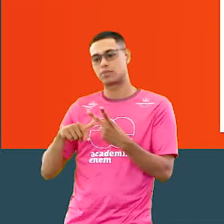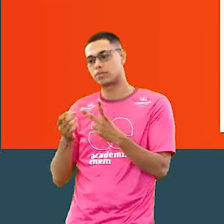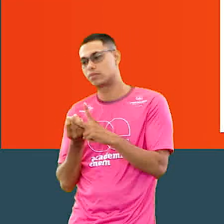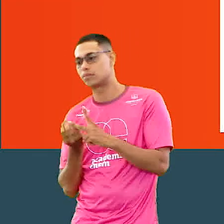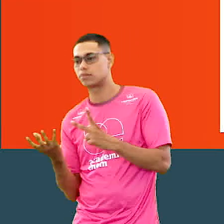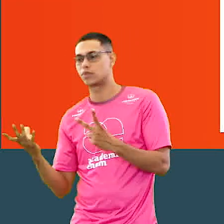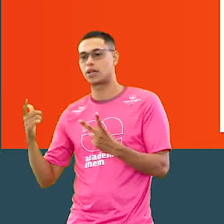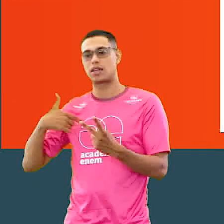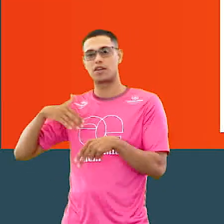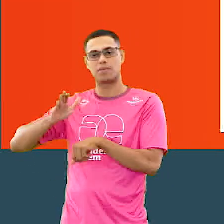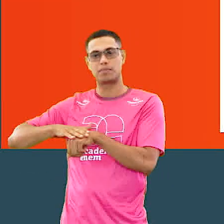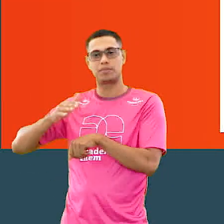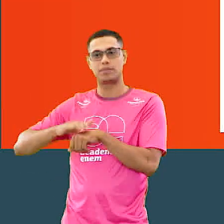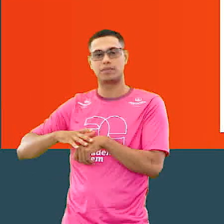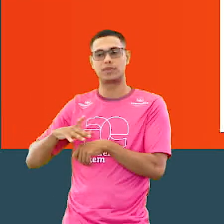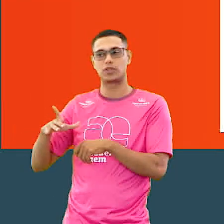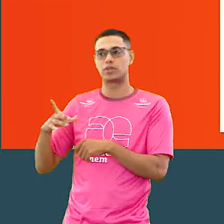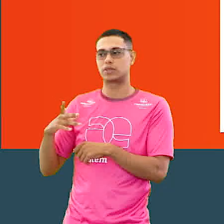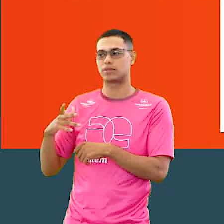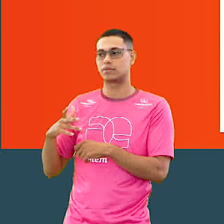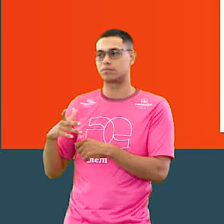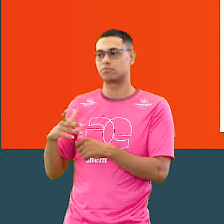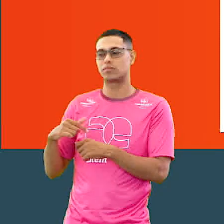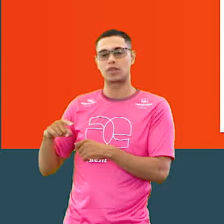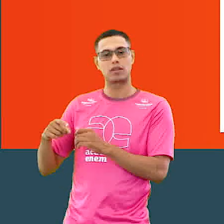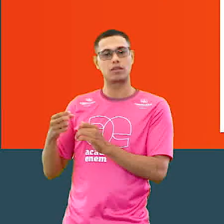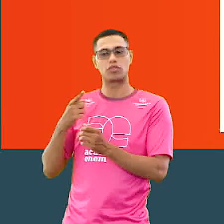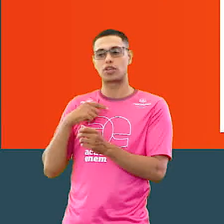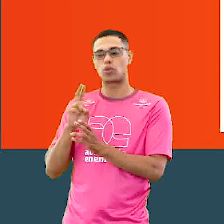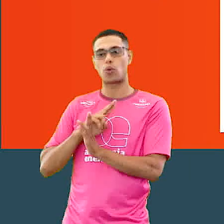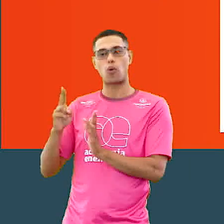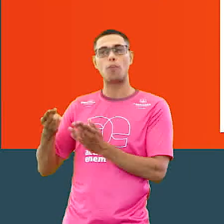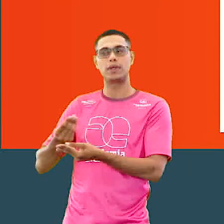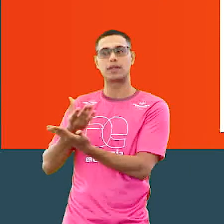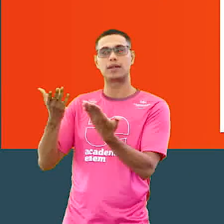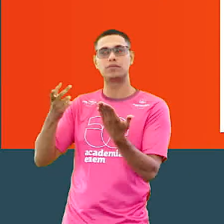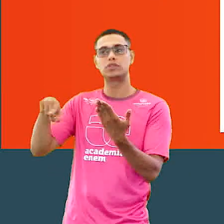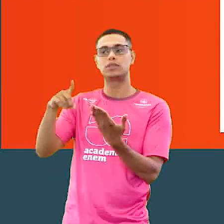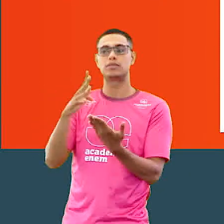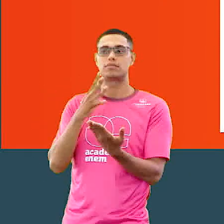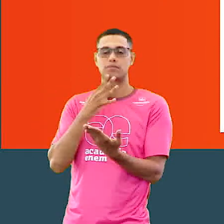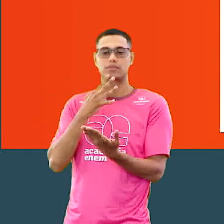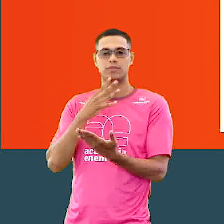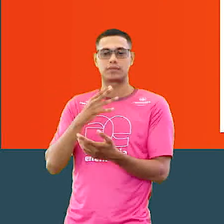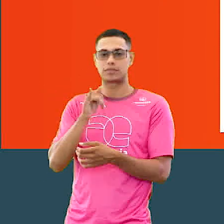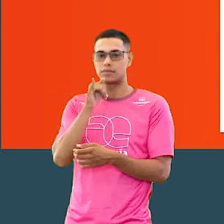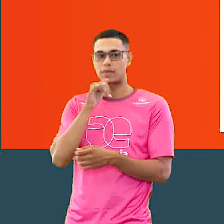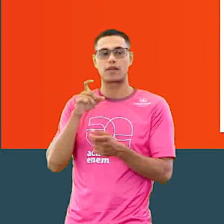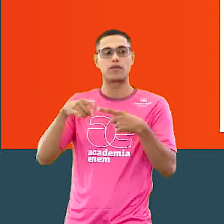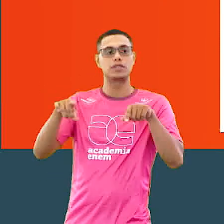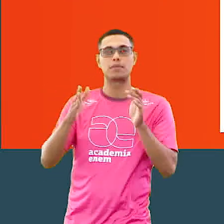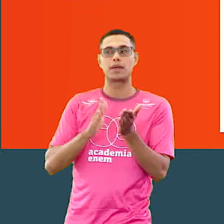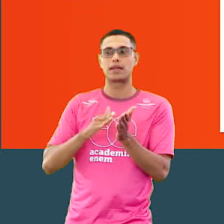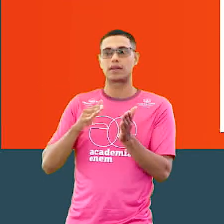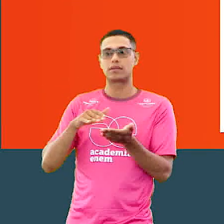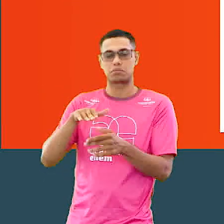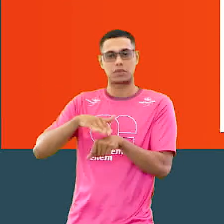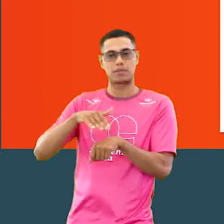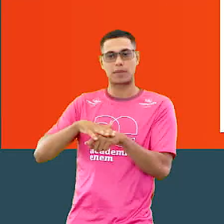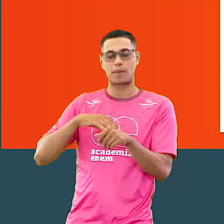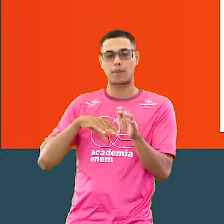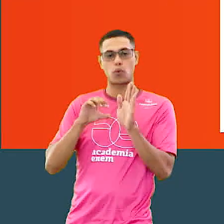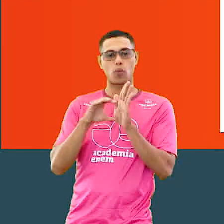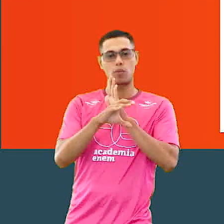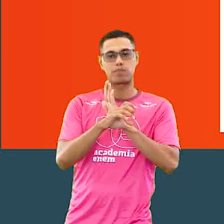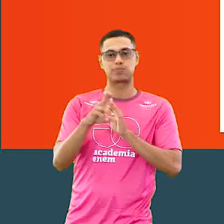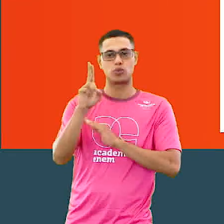que batizei hoje para ficar mais claro para vocês, tá? Não existe. Não vão procurar aí no Google não, que vocês não vão achar não, tá